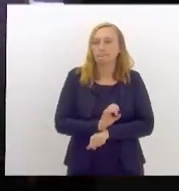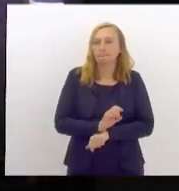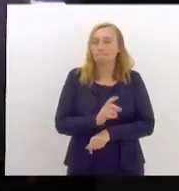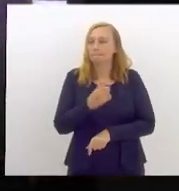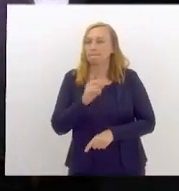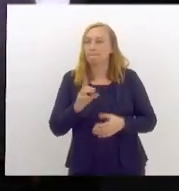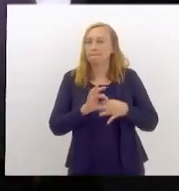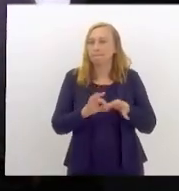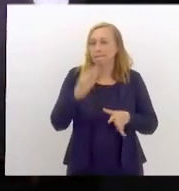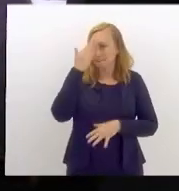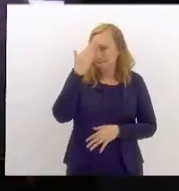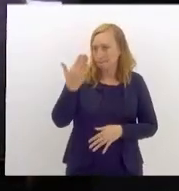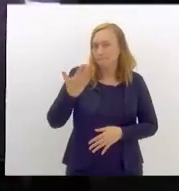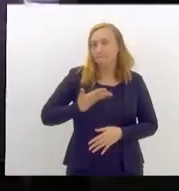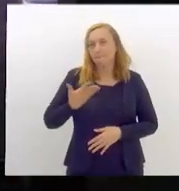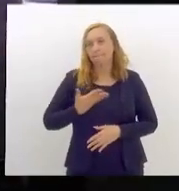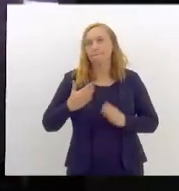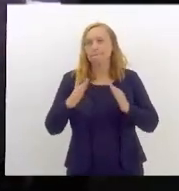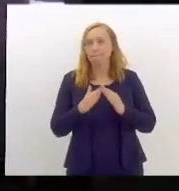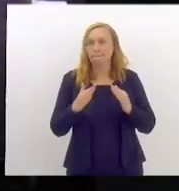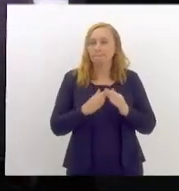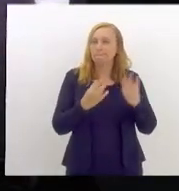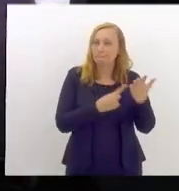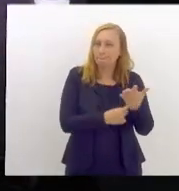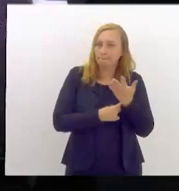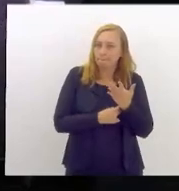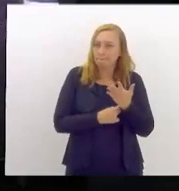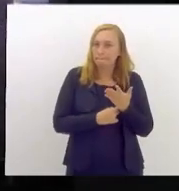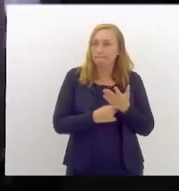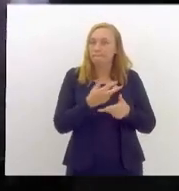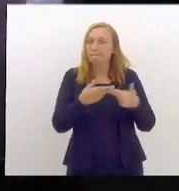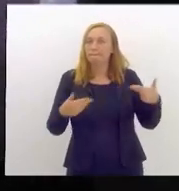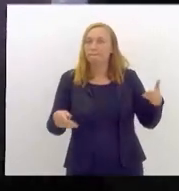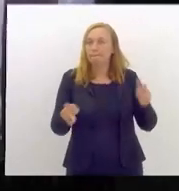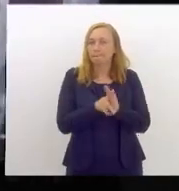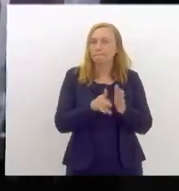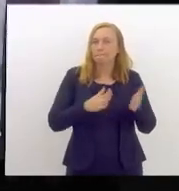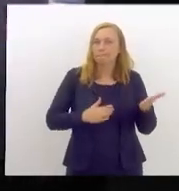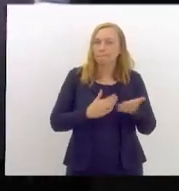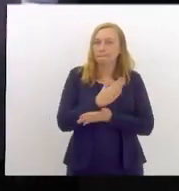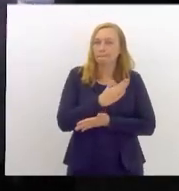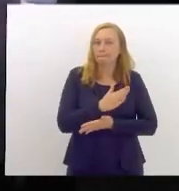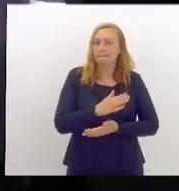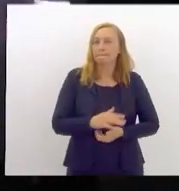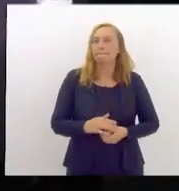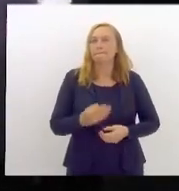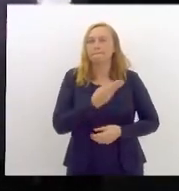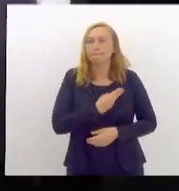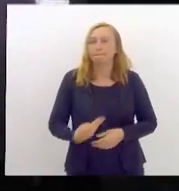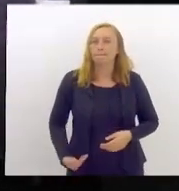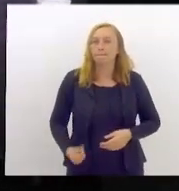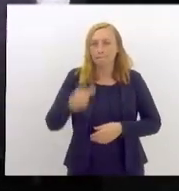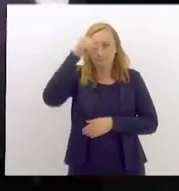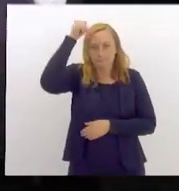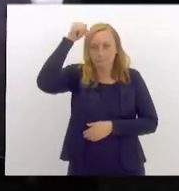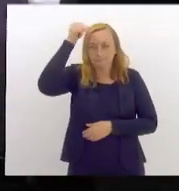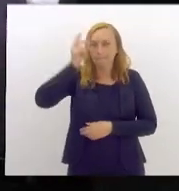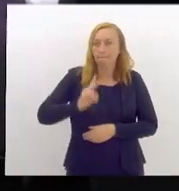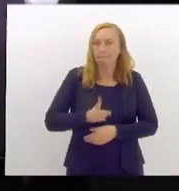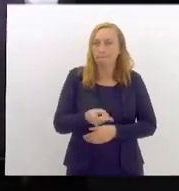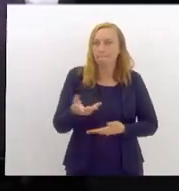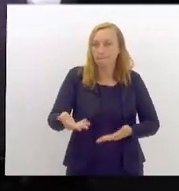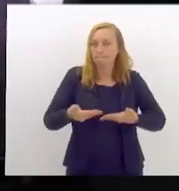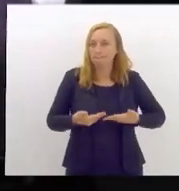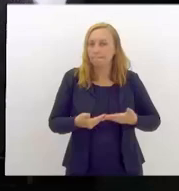poderia deixar de agradecer aos colegas dessa casa que me ajudaram com inúmeros projetos aprovados ao Governador Cláudio Castro que sempre